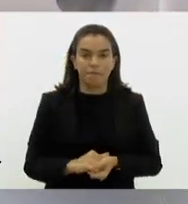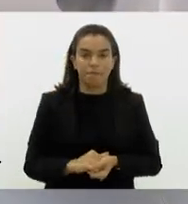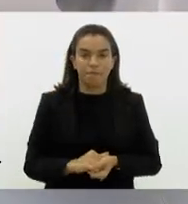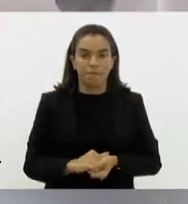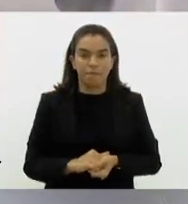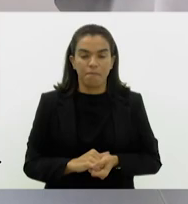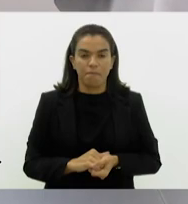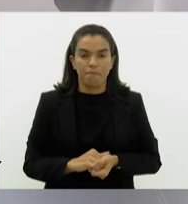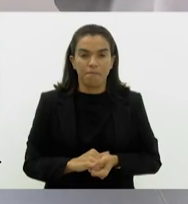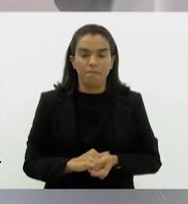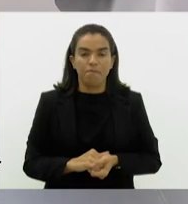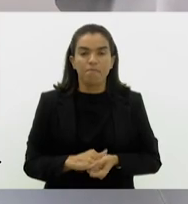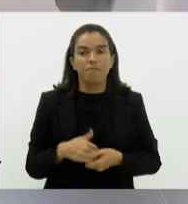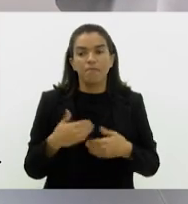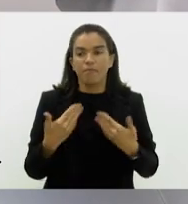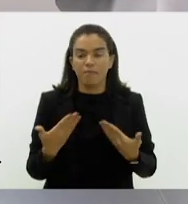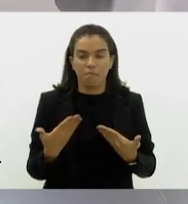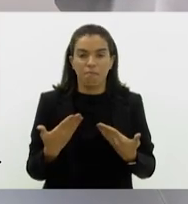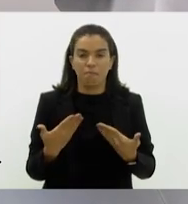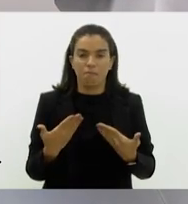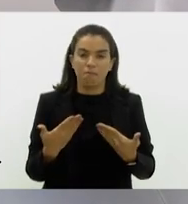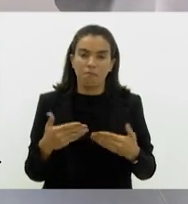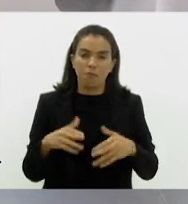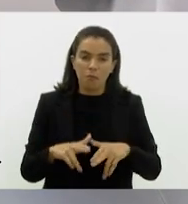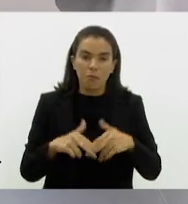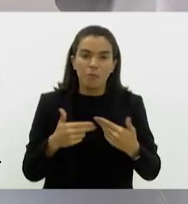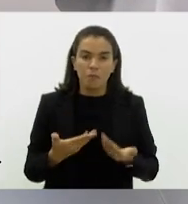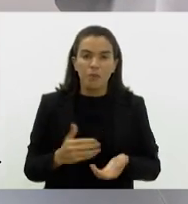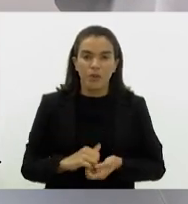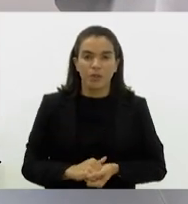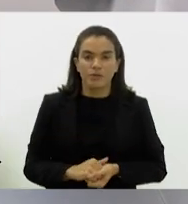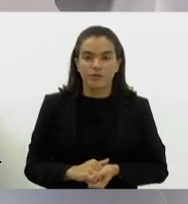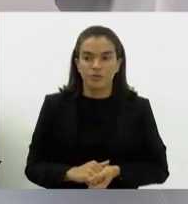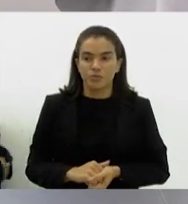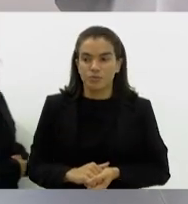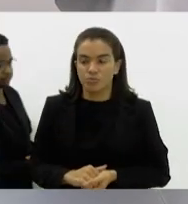Não é meu? Então é meu. Então,